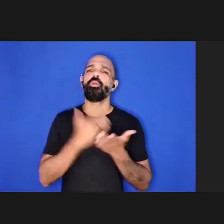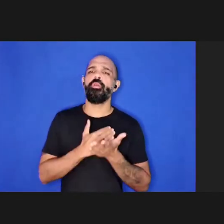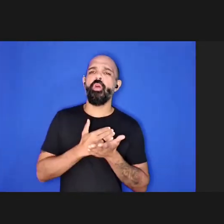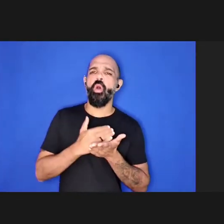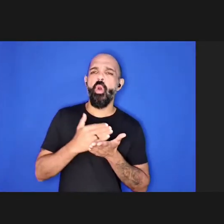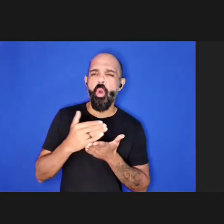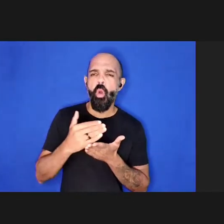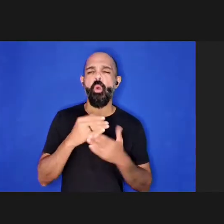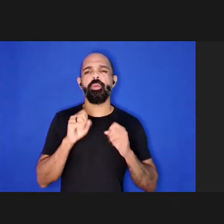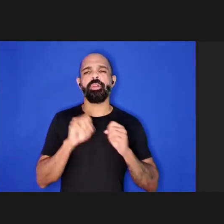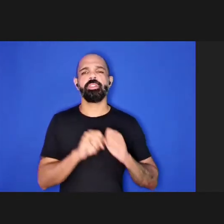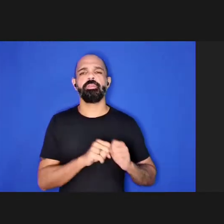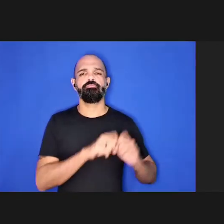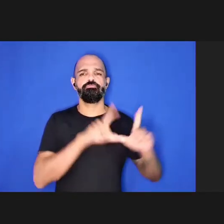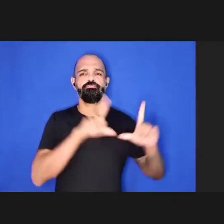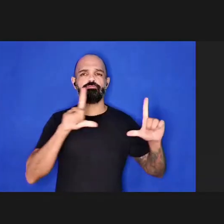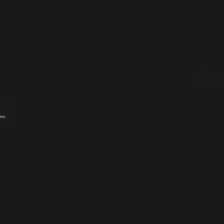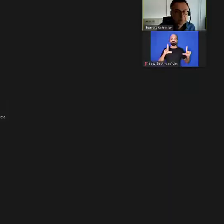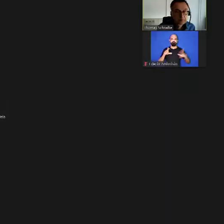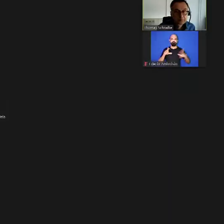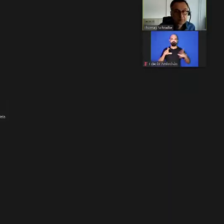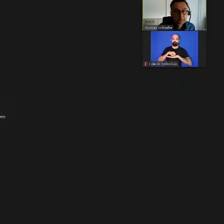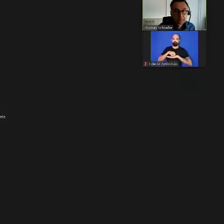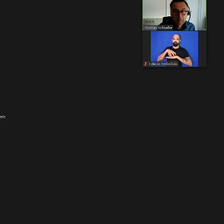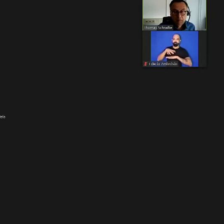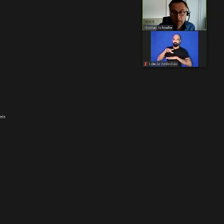minha apresentação.